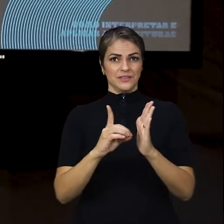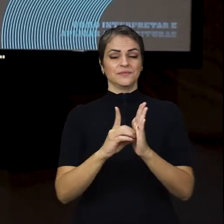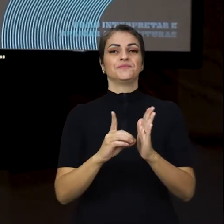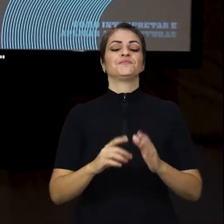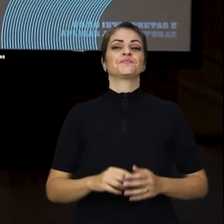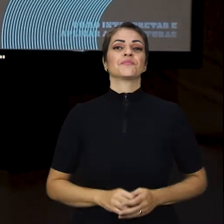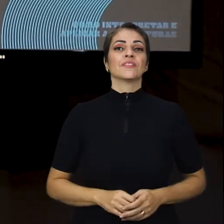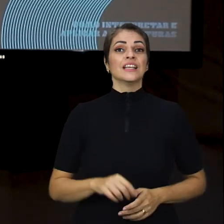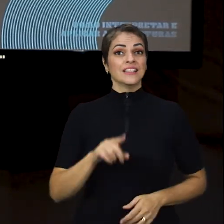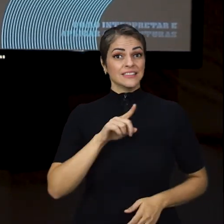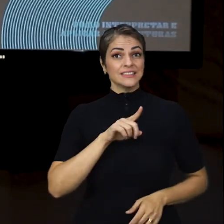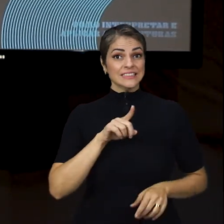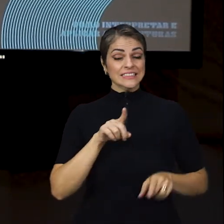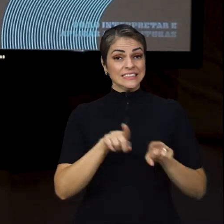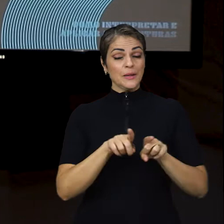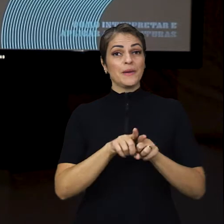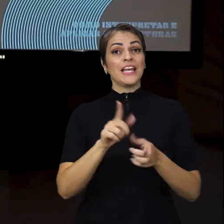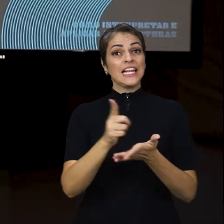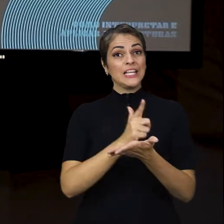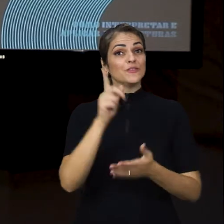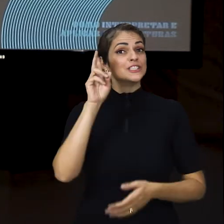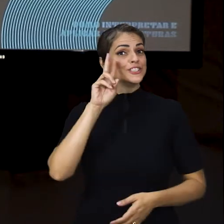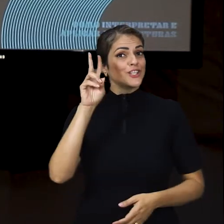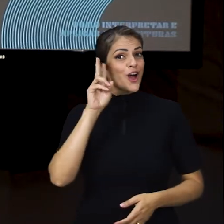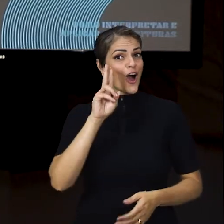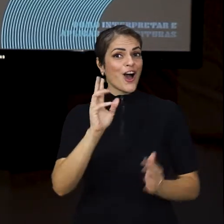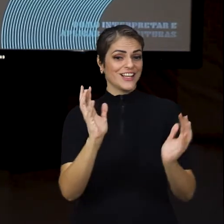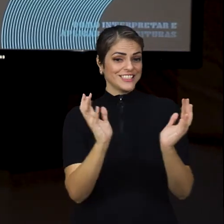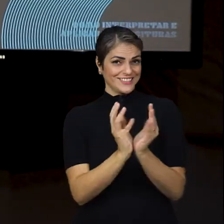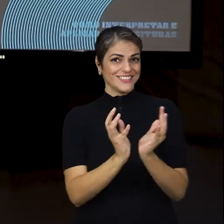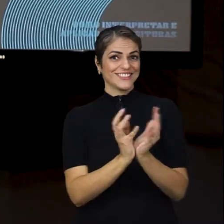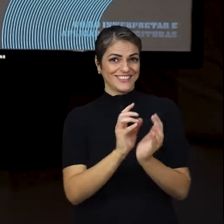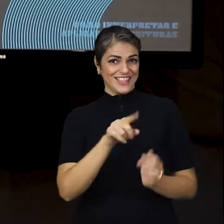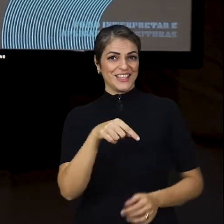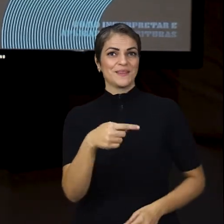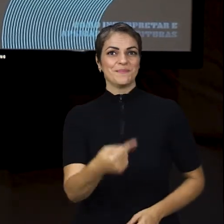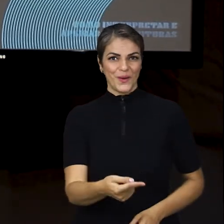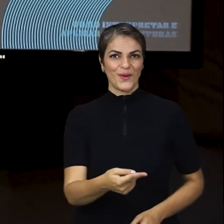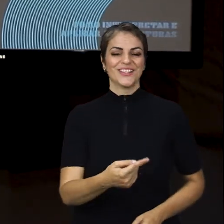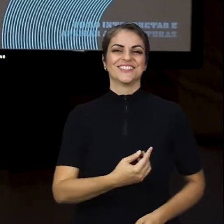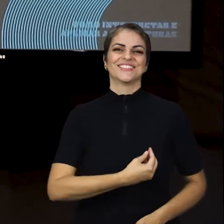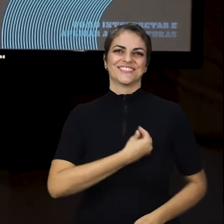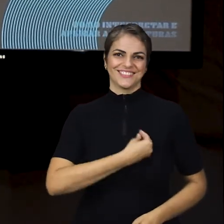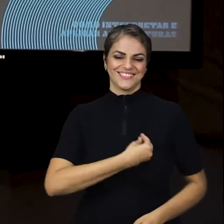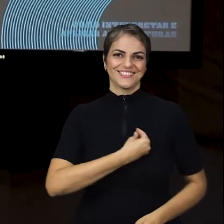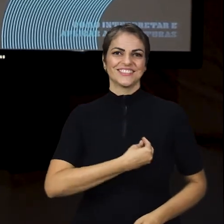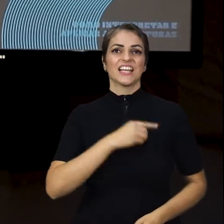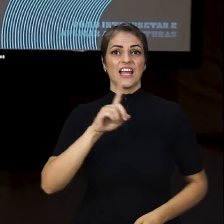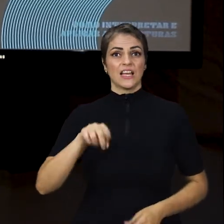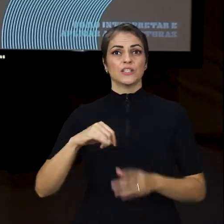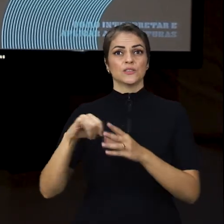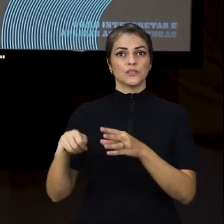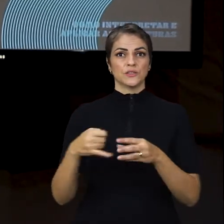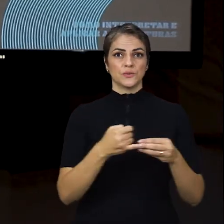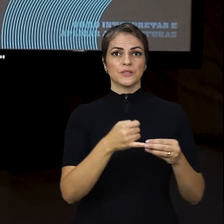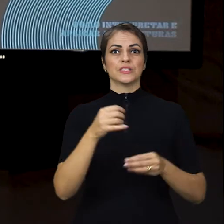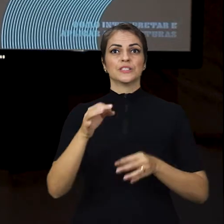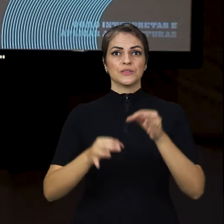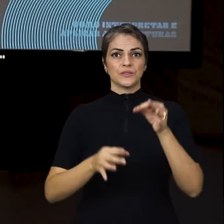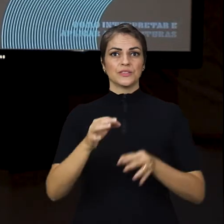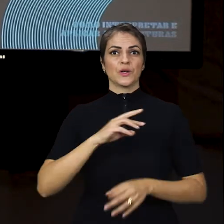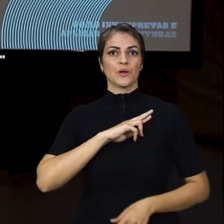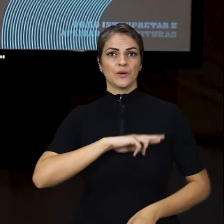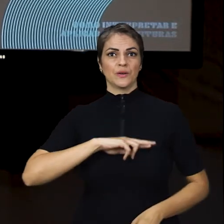Nós temos os livros históricos, que vêm na sequência, logo depois do Pentateuco, Josué, Juízes, Ruth,